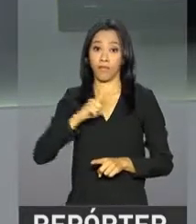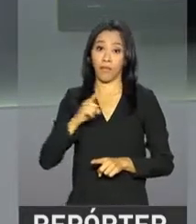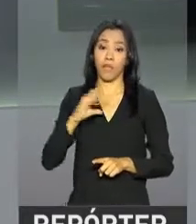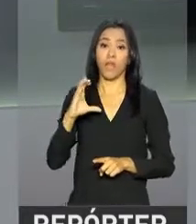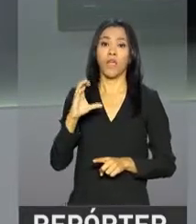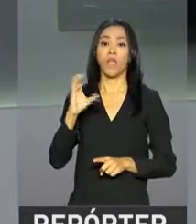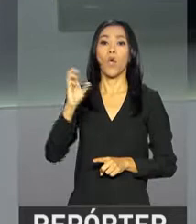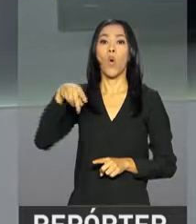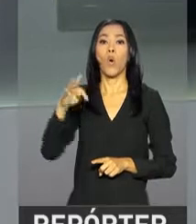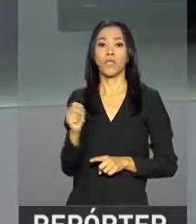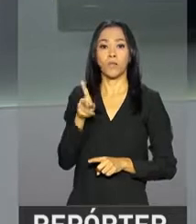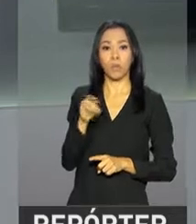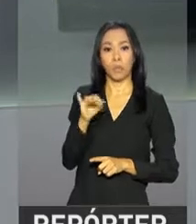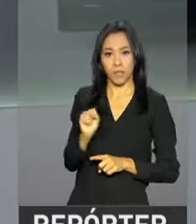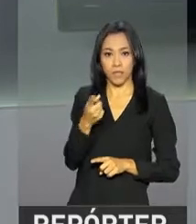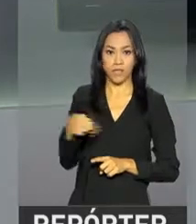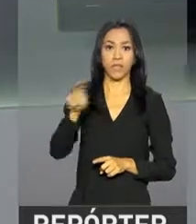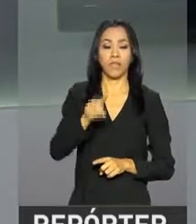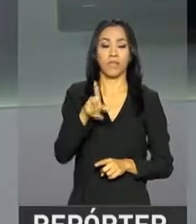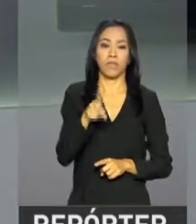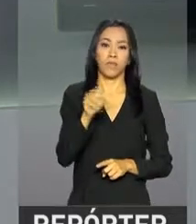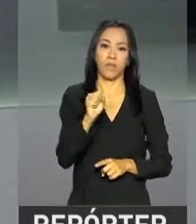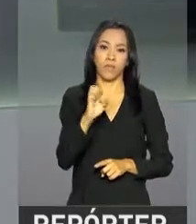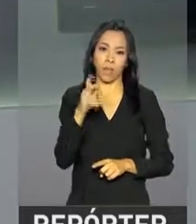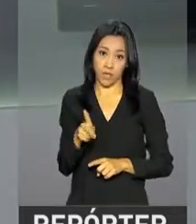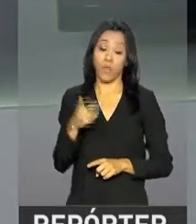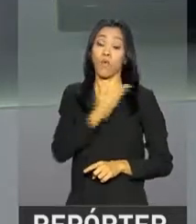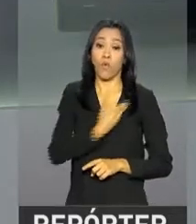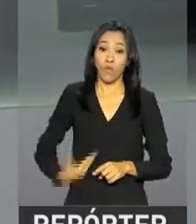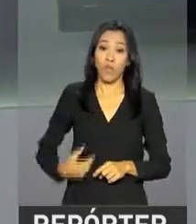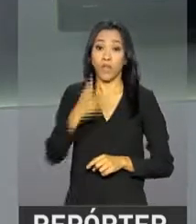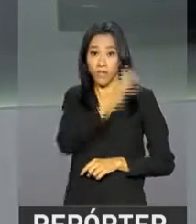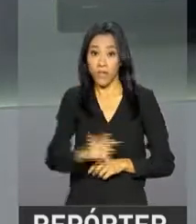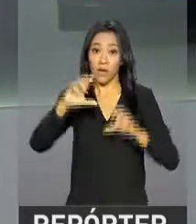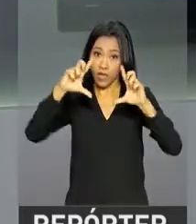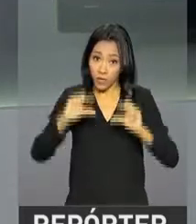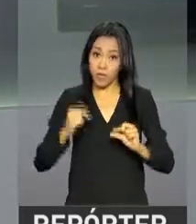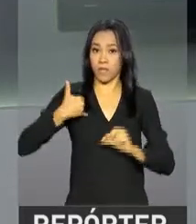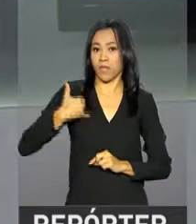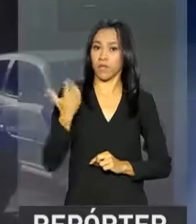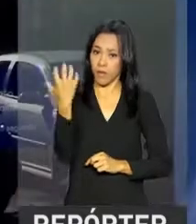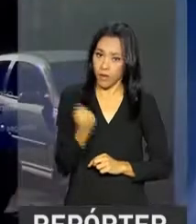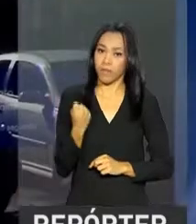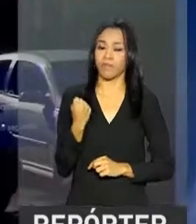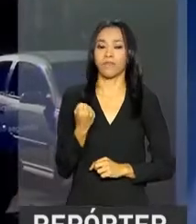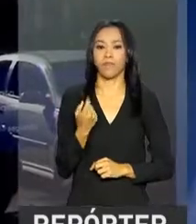não tinha direito ao saque do benefício o governo federal reduziu a idade para ampliar o pagamento